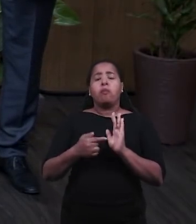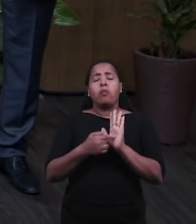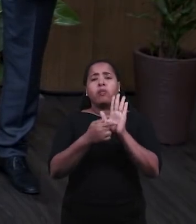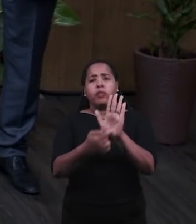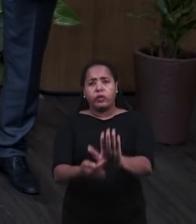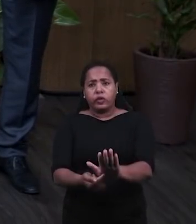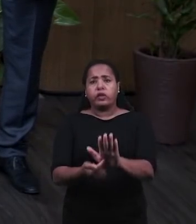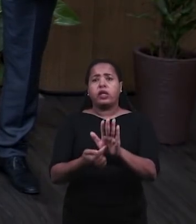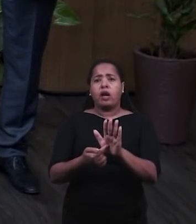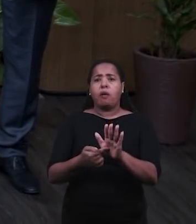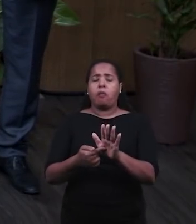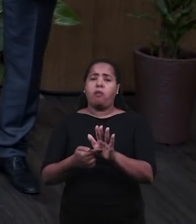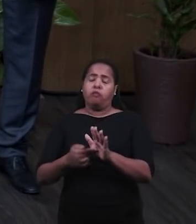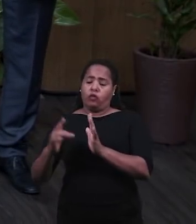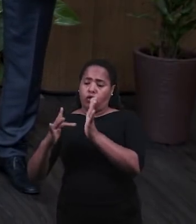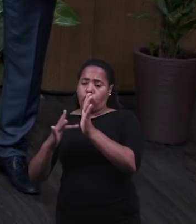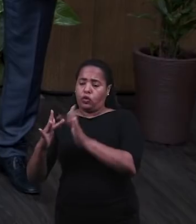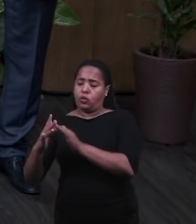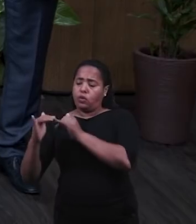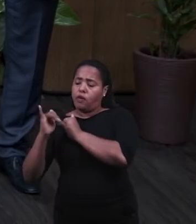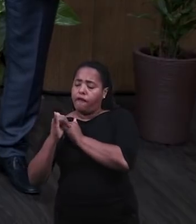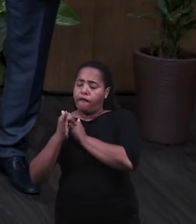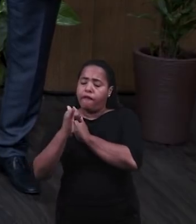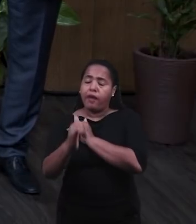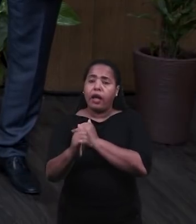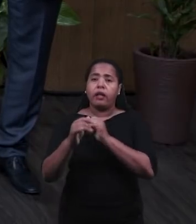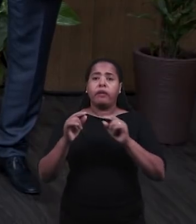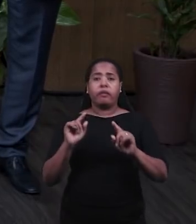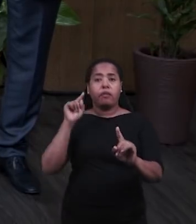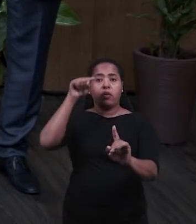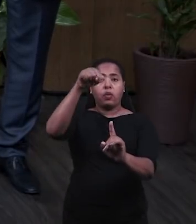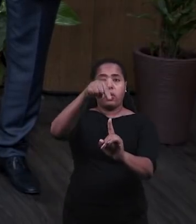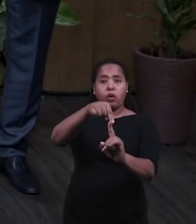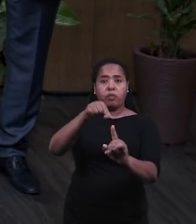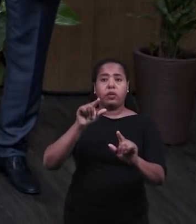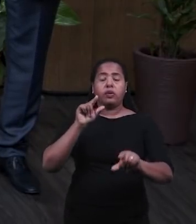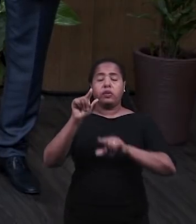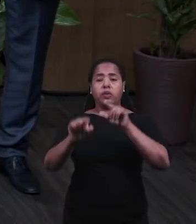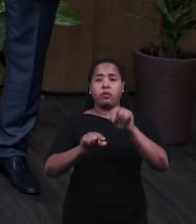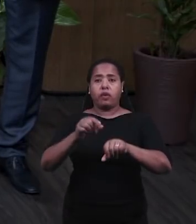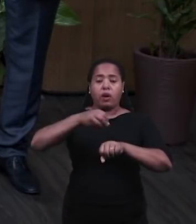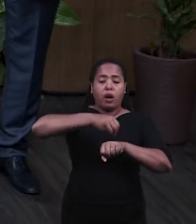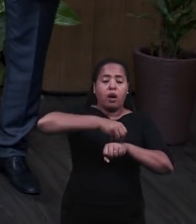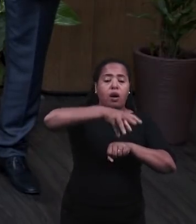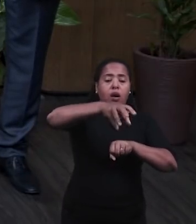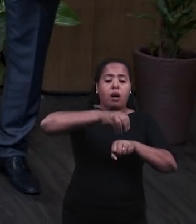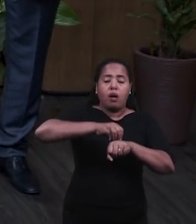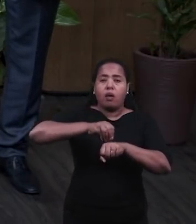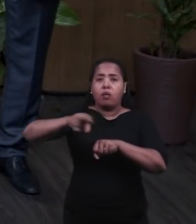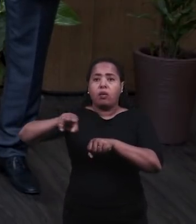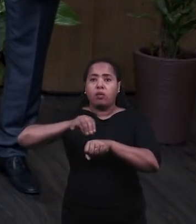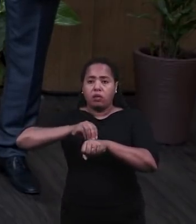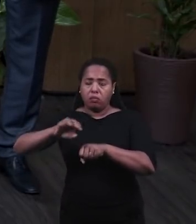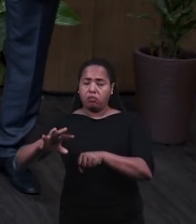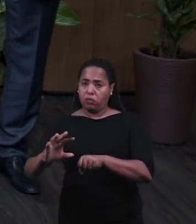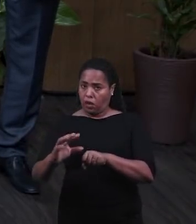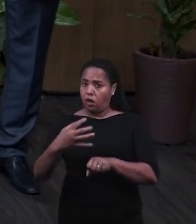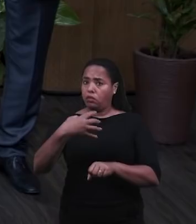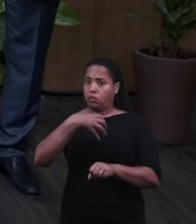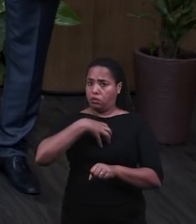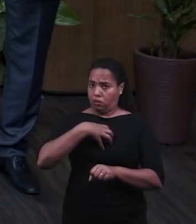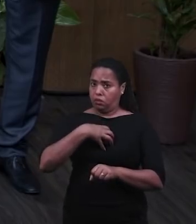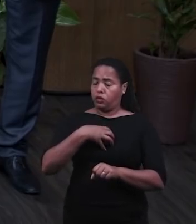observe, o nosso maior propósito é compartilhar o sentido